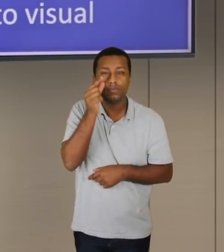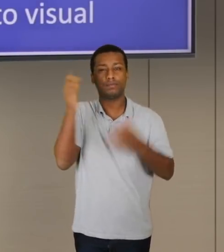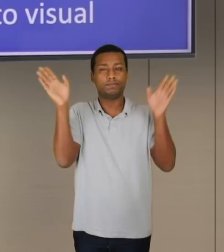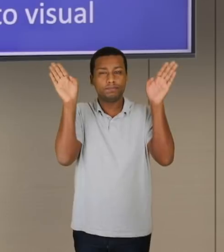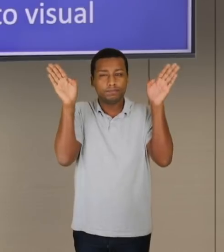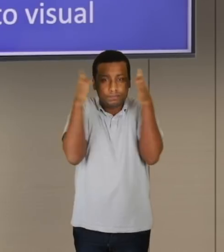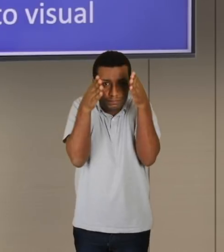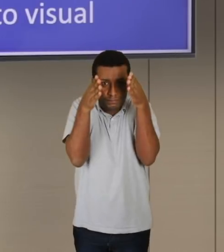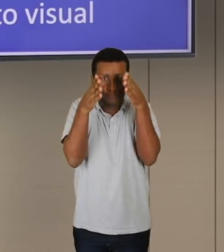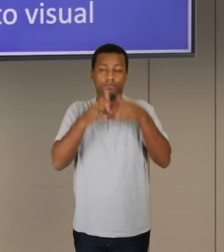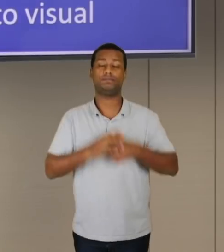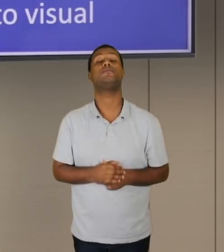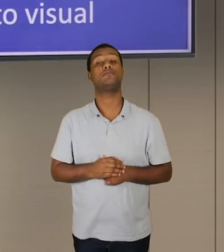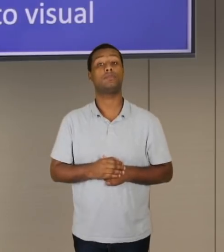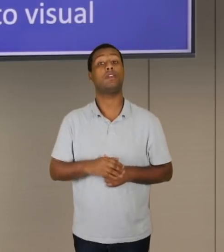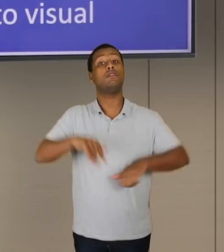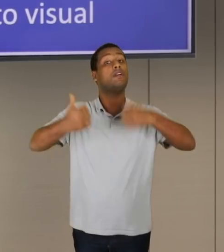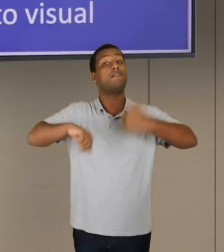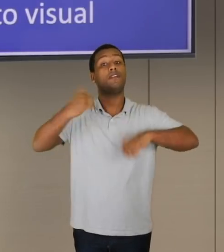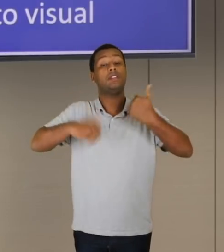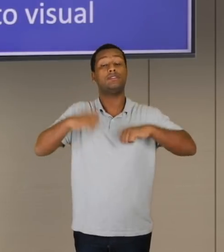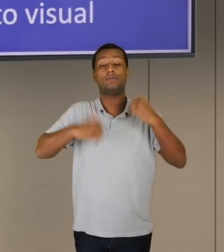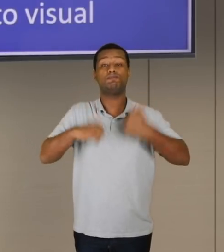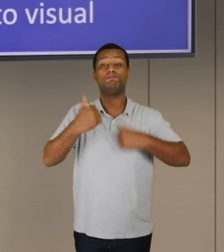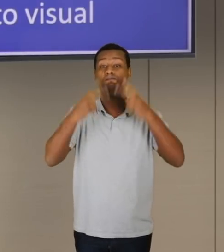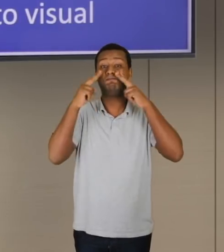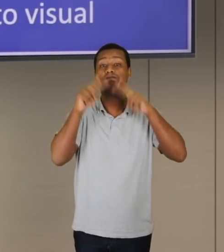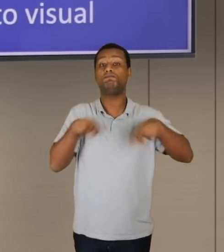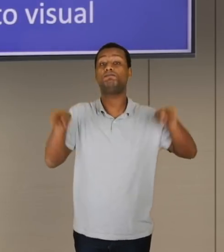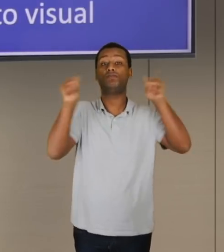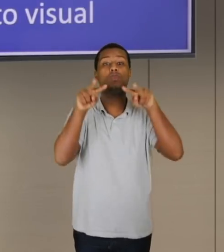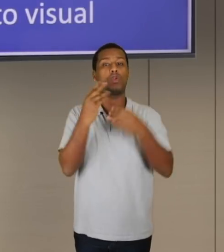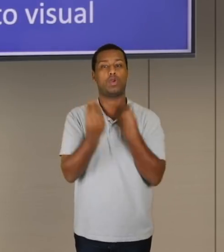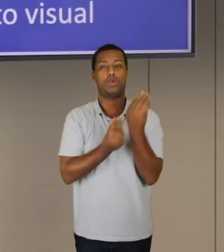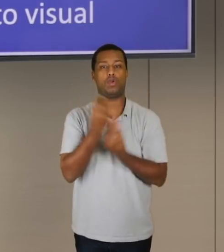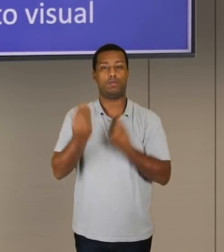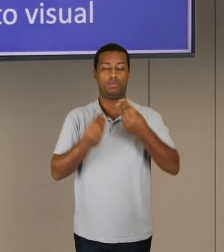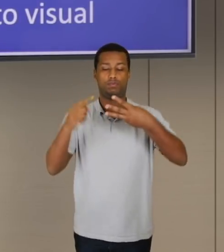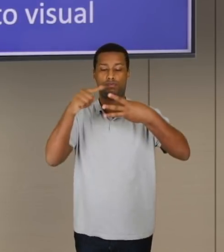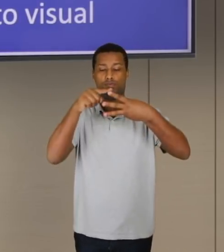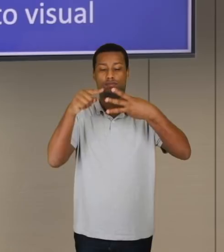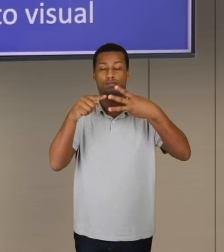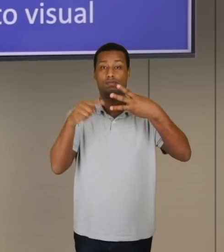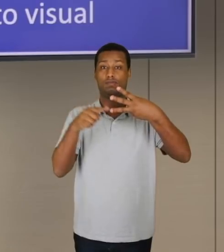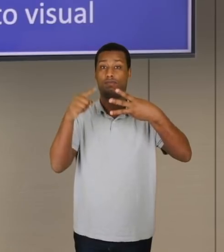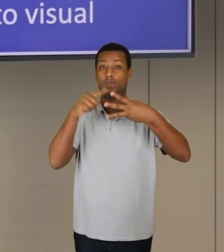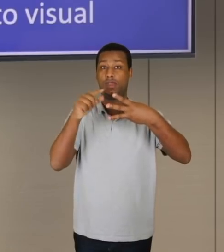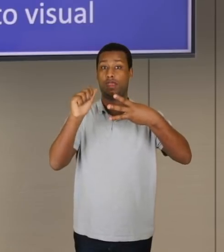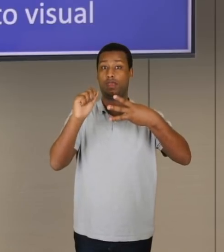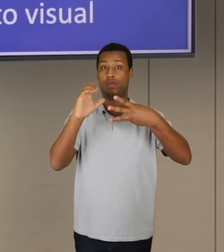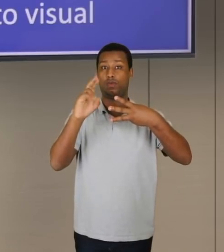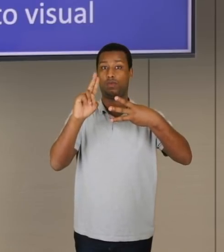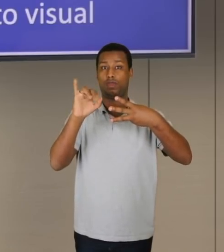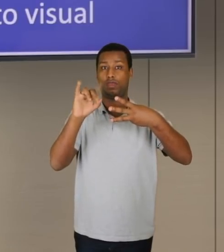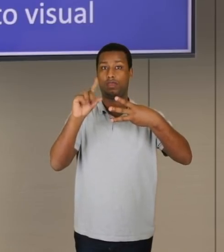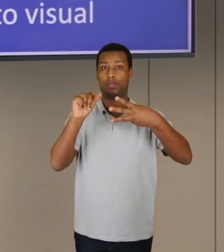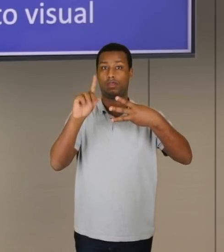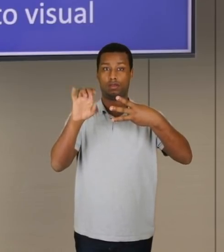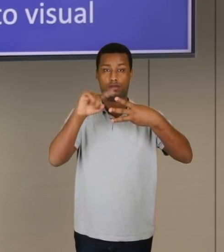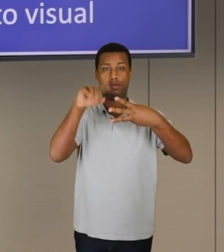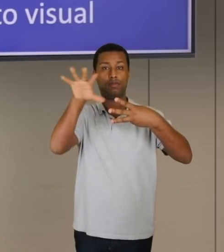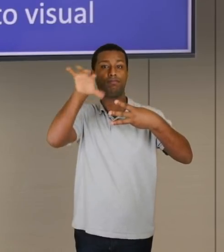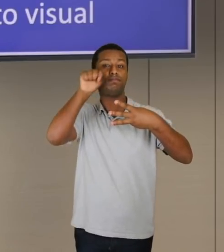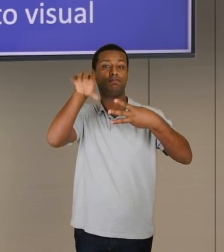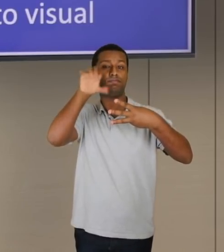a avaliação da visão, ela é feita em 3 parâmetros: acuidade visual, campo visual e processamento